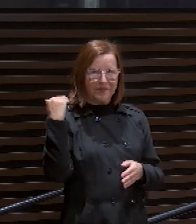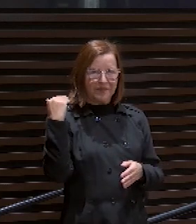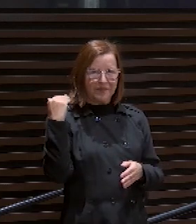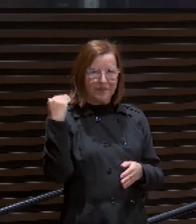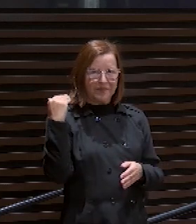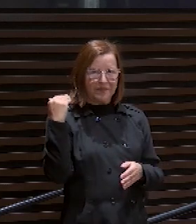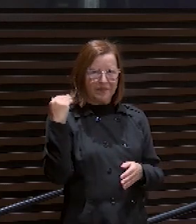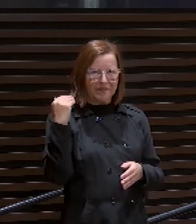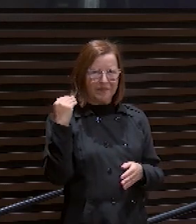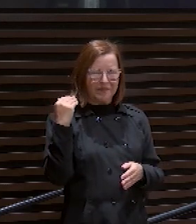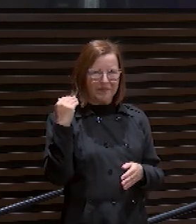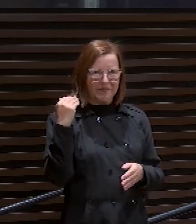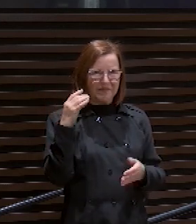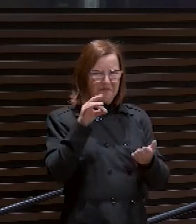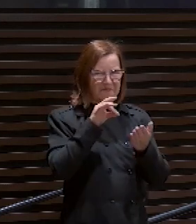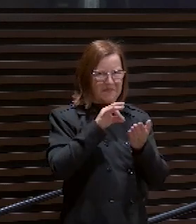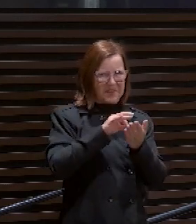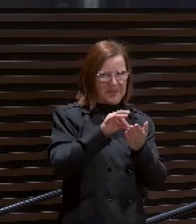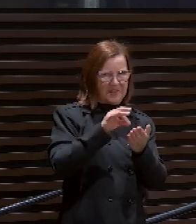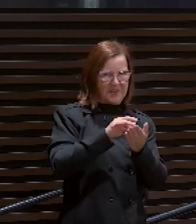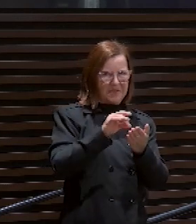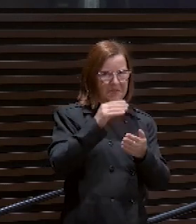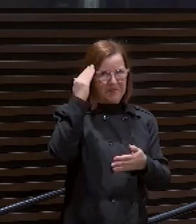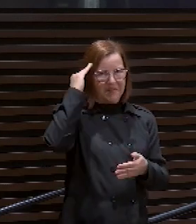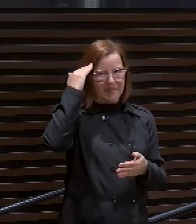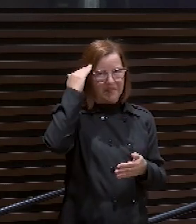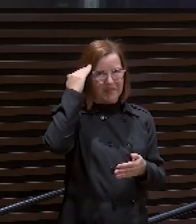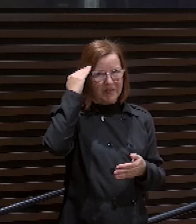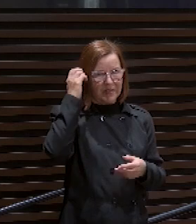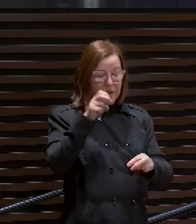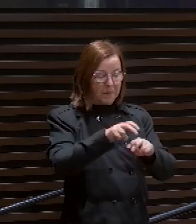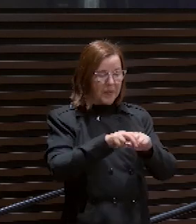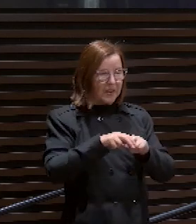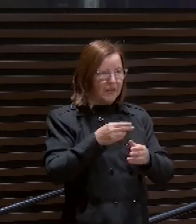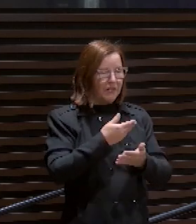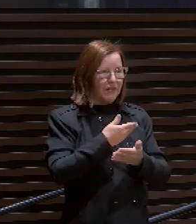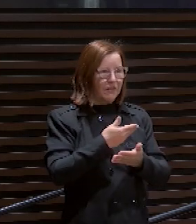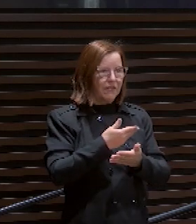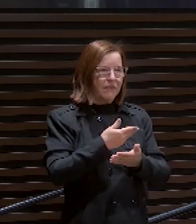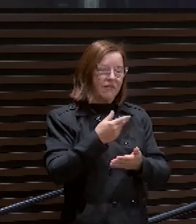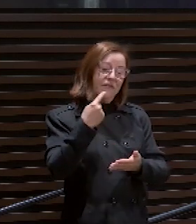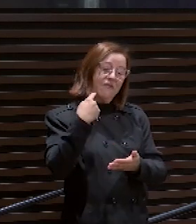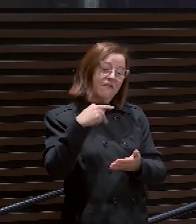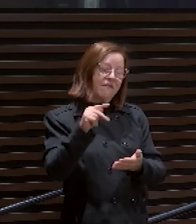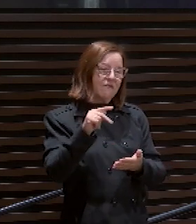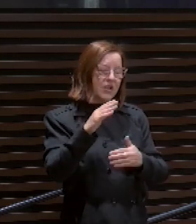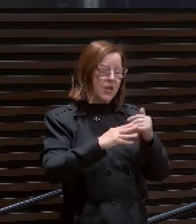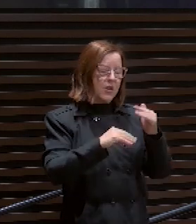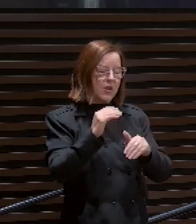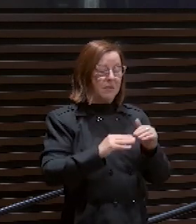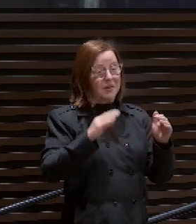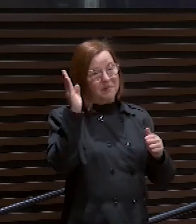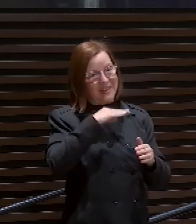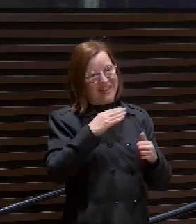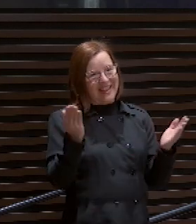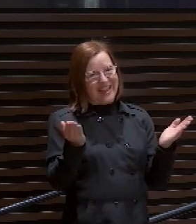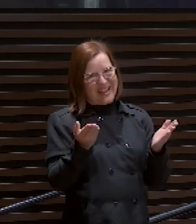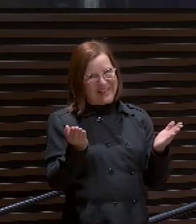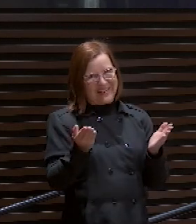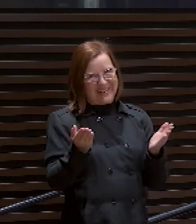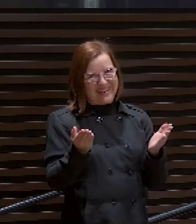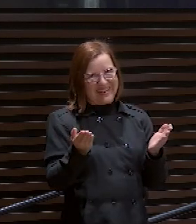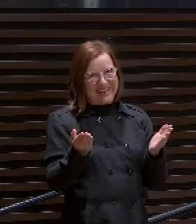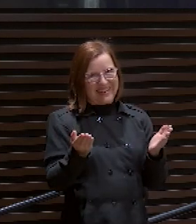éreis estranhos e inimigos no entendimento, pelas vossas obras malignas. Agora, porém,